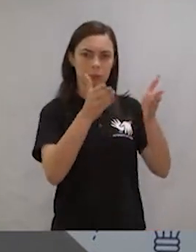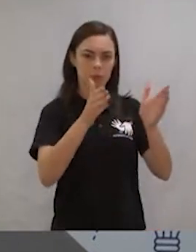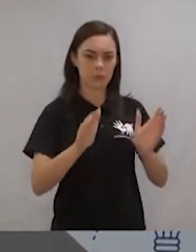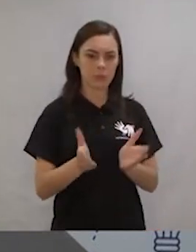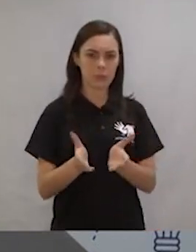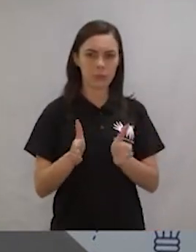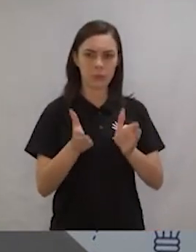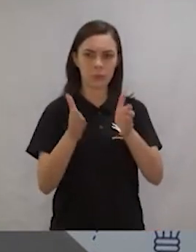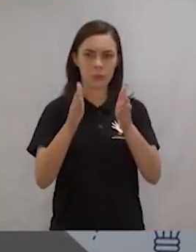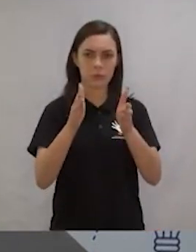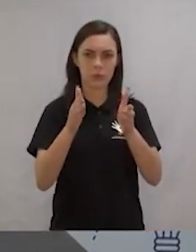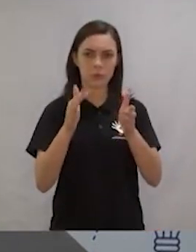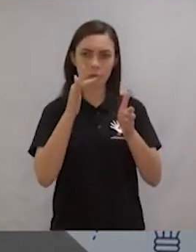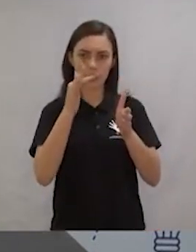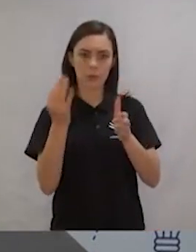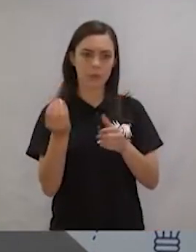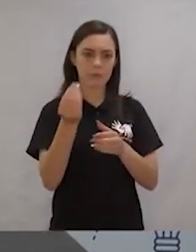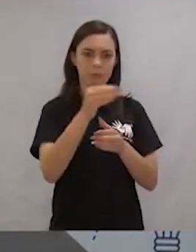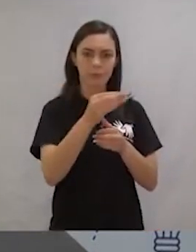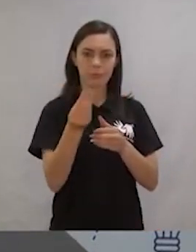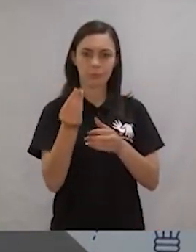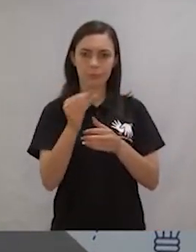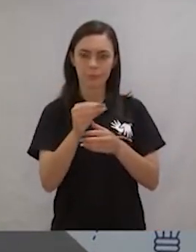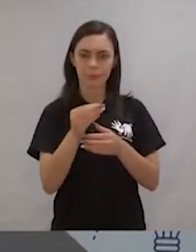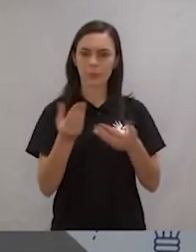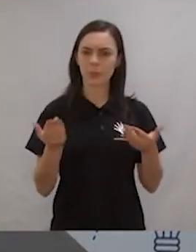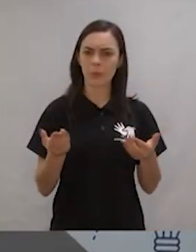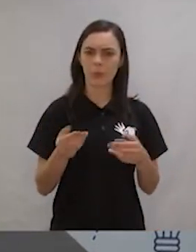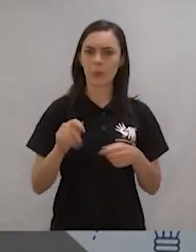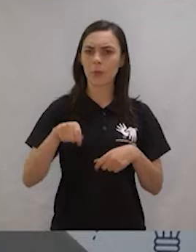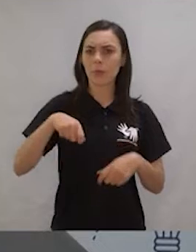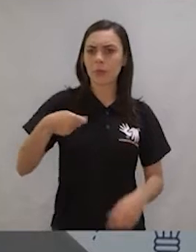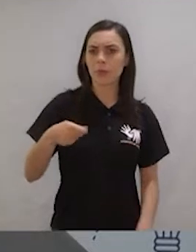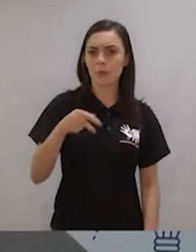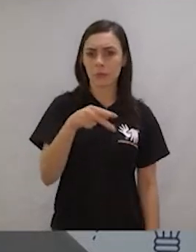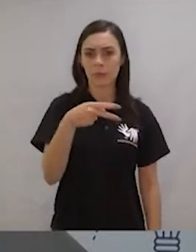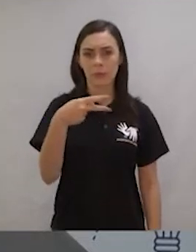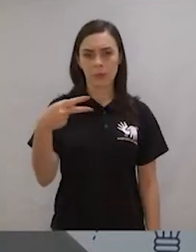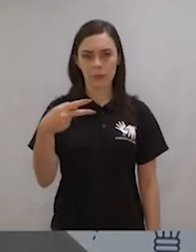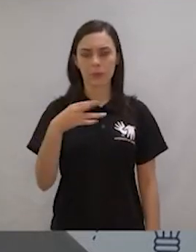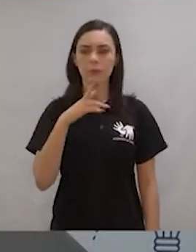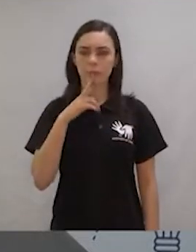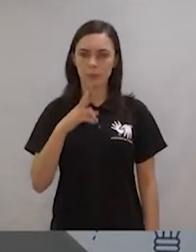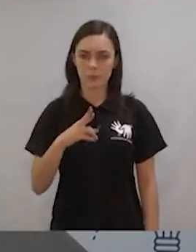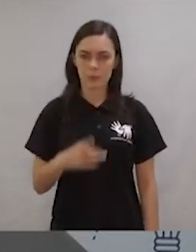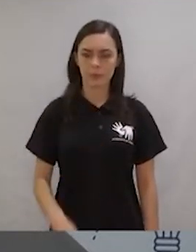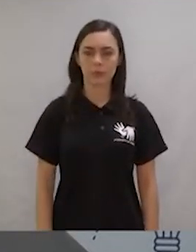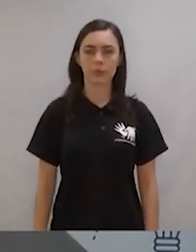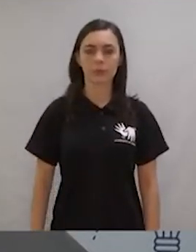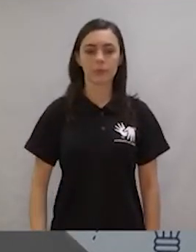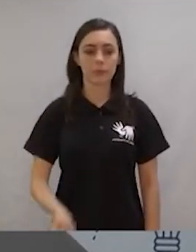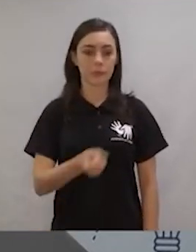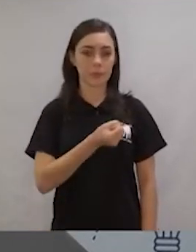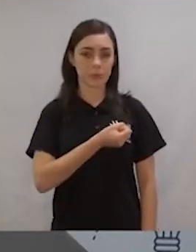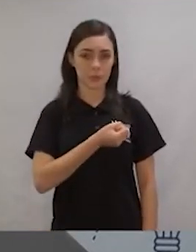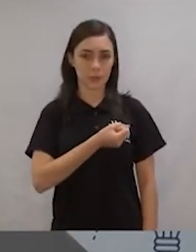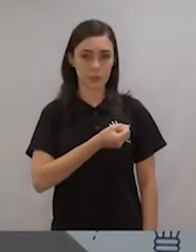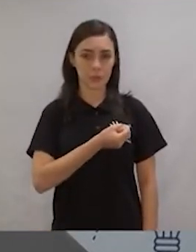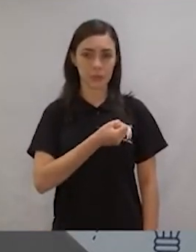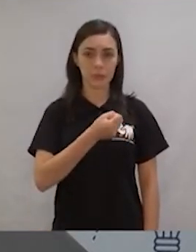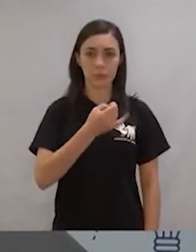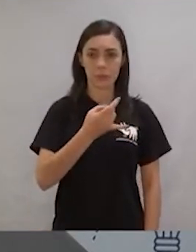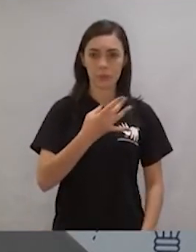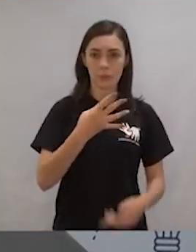divididas em 2 vasos. Sinal da igualdade. Então, o número,